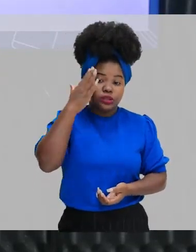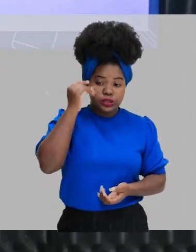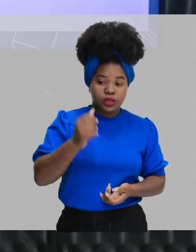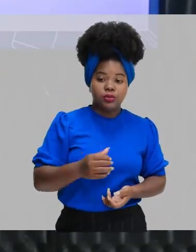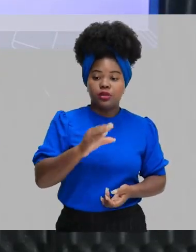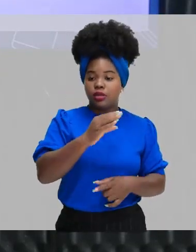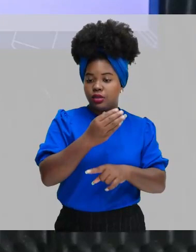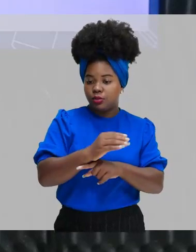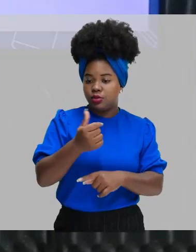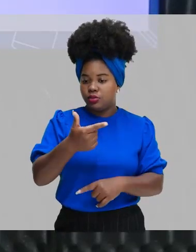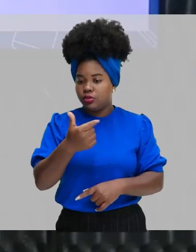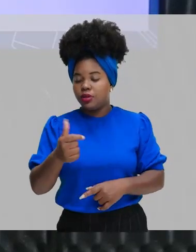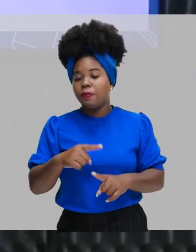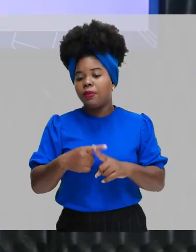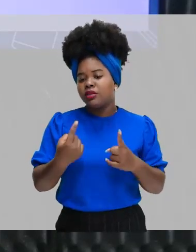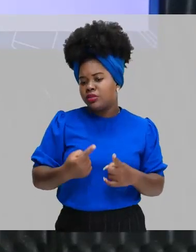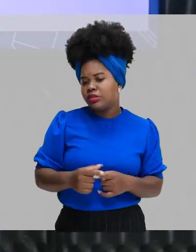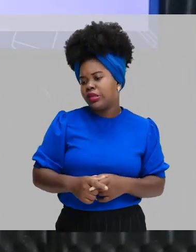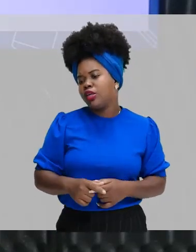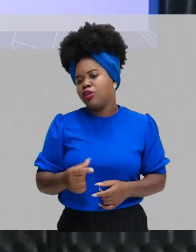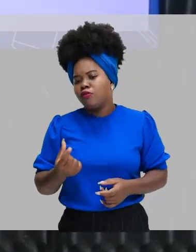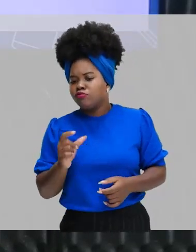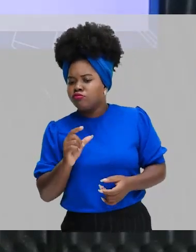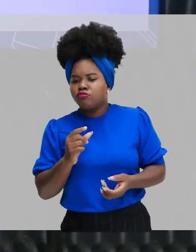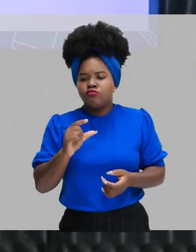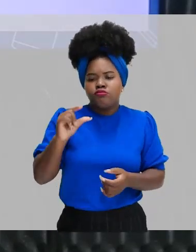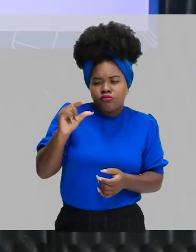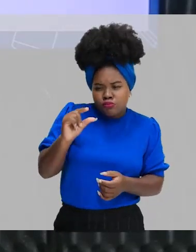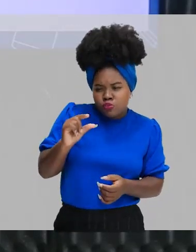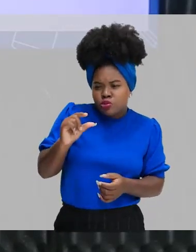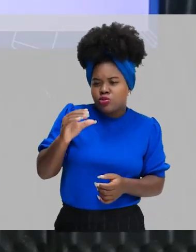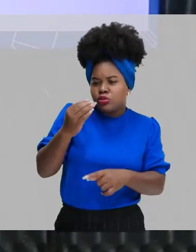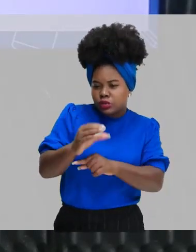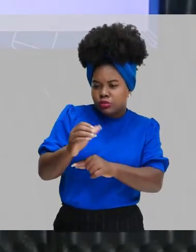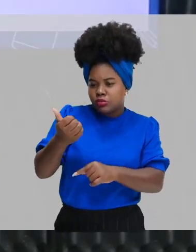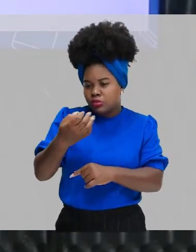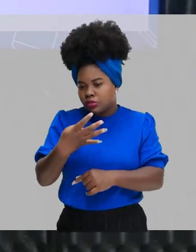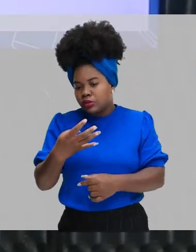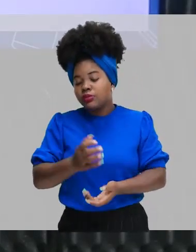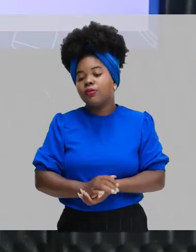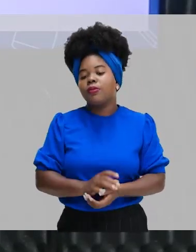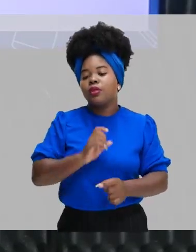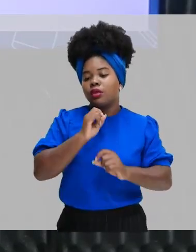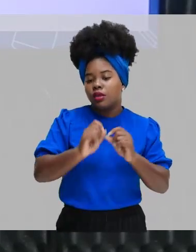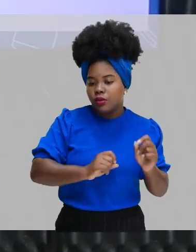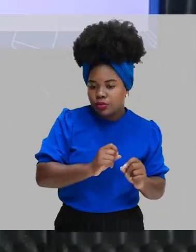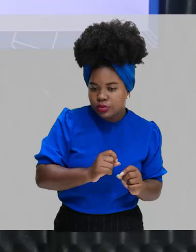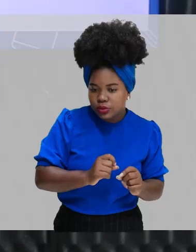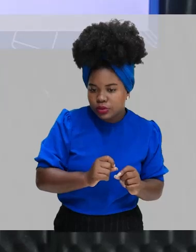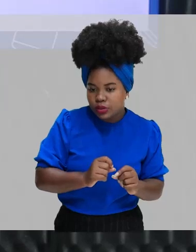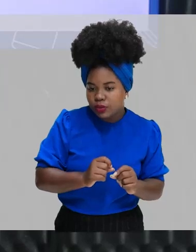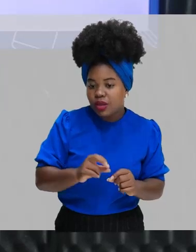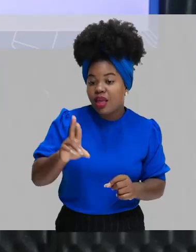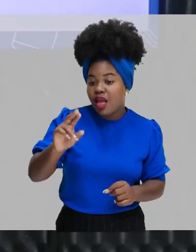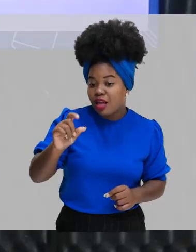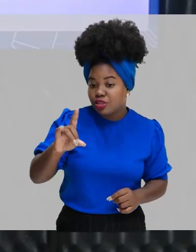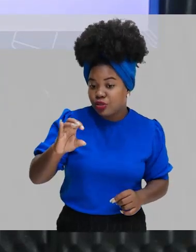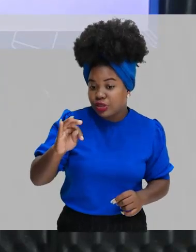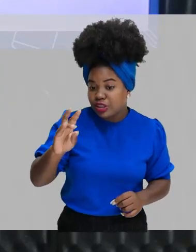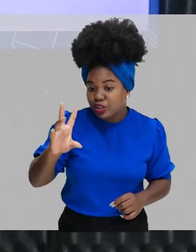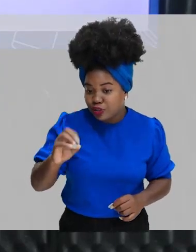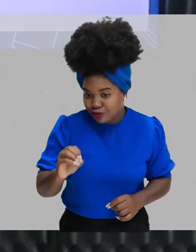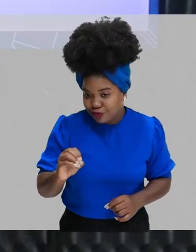pequena concentração de né uma pequena quantidade de carbono 14 que é o carbono radioativo que vai